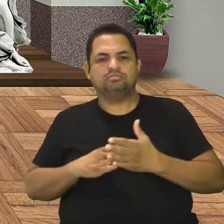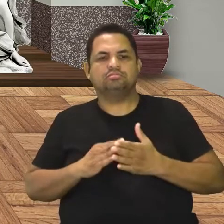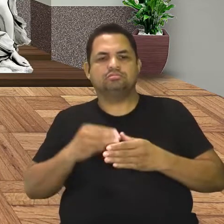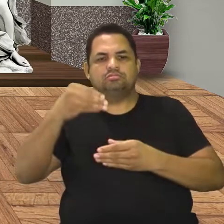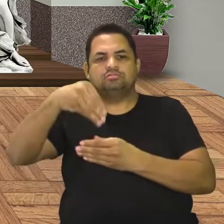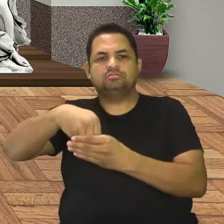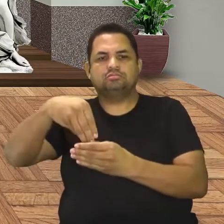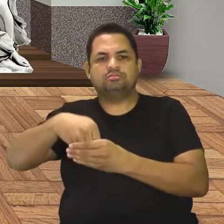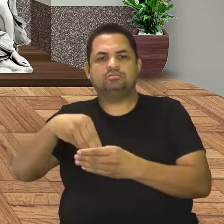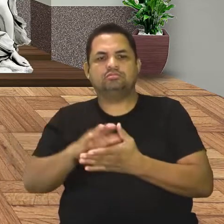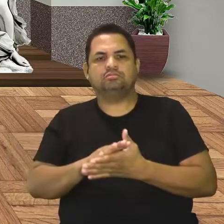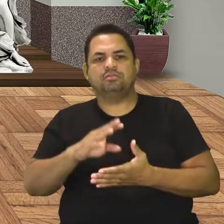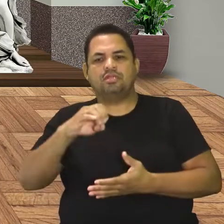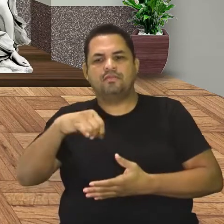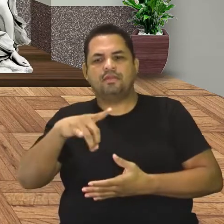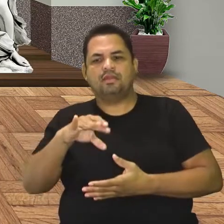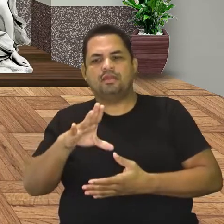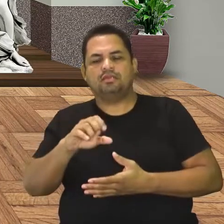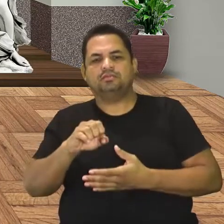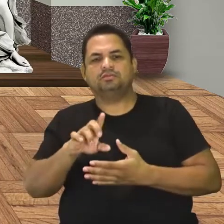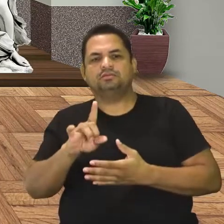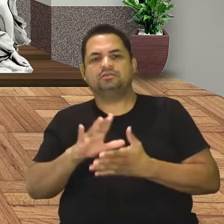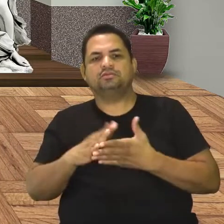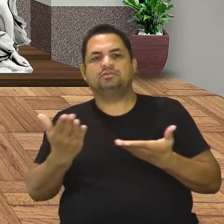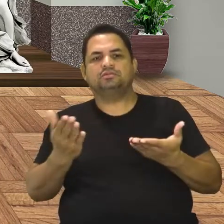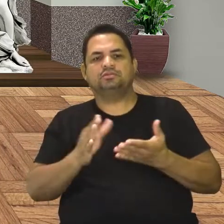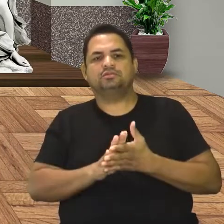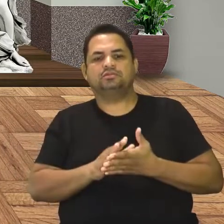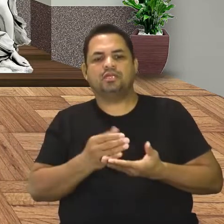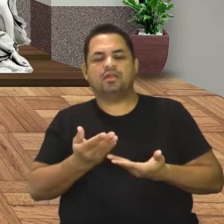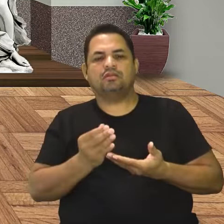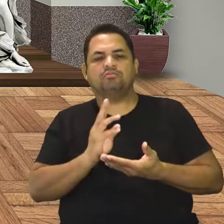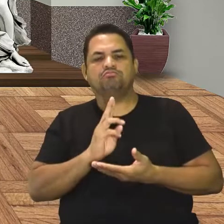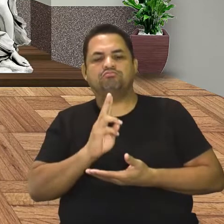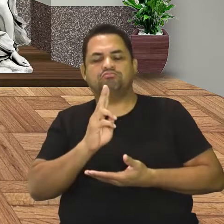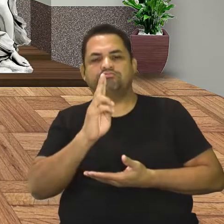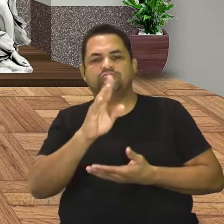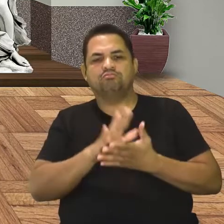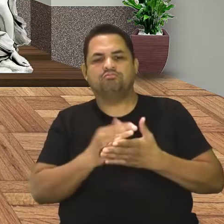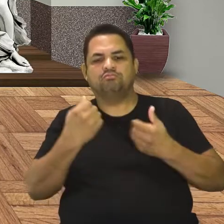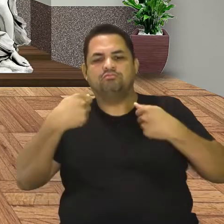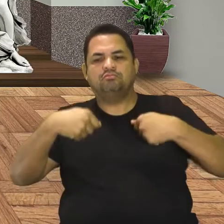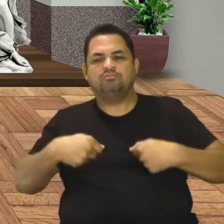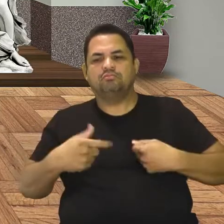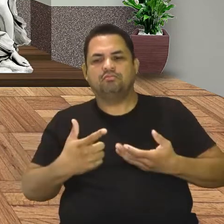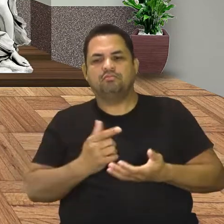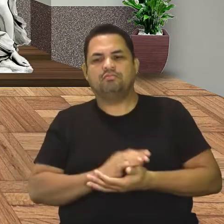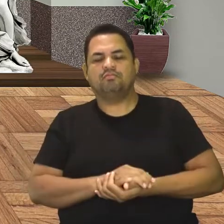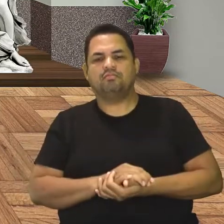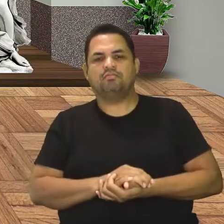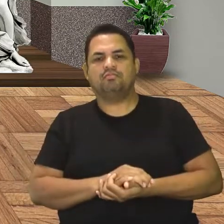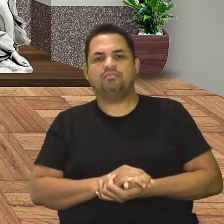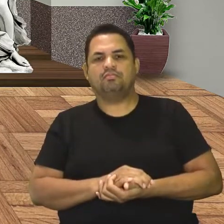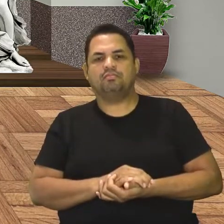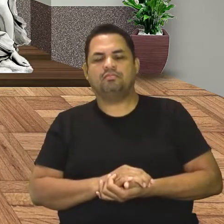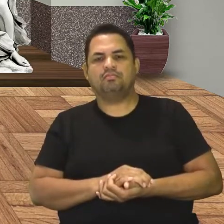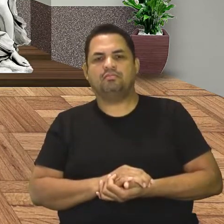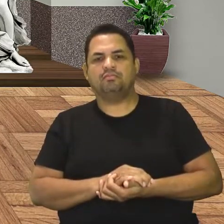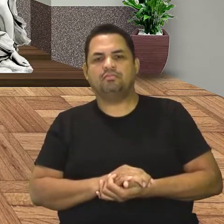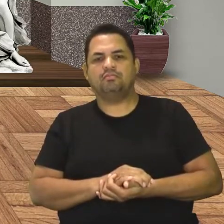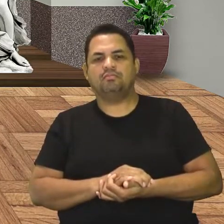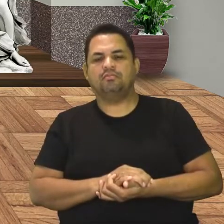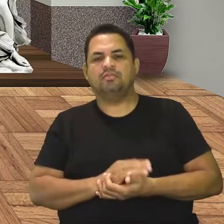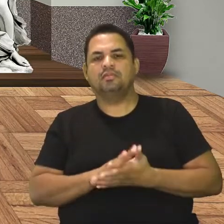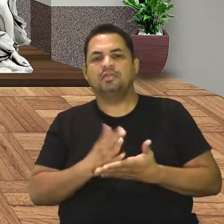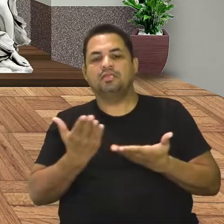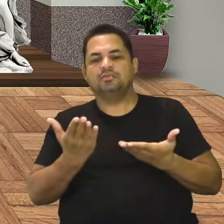Médici fosse eleito pelo colégio eleitoral e os militares continuassem no poder. Então, é assim que